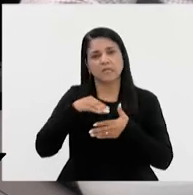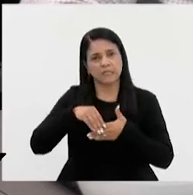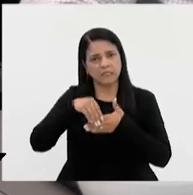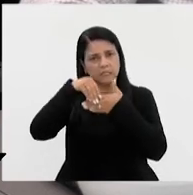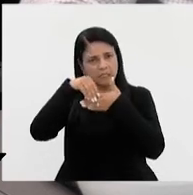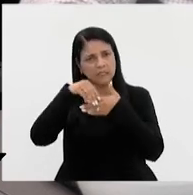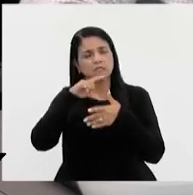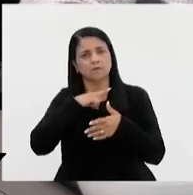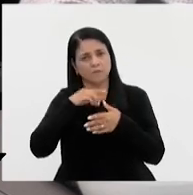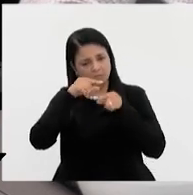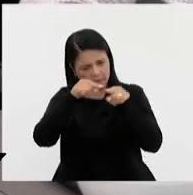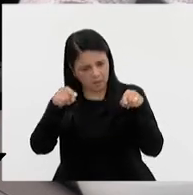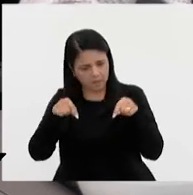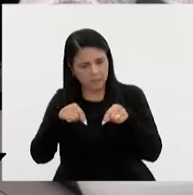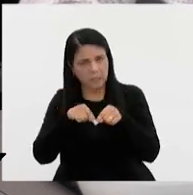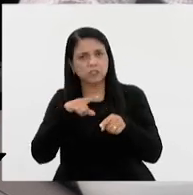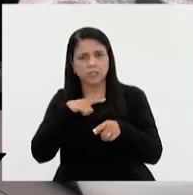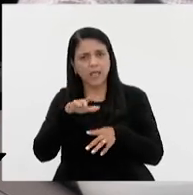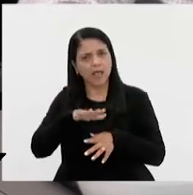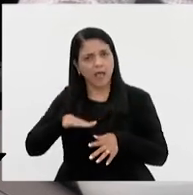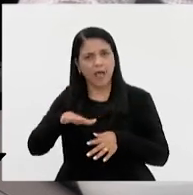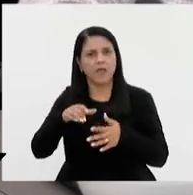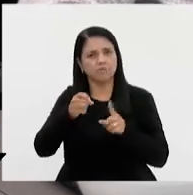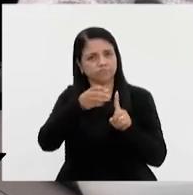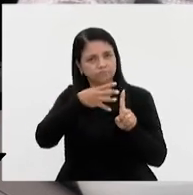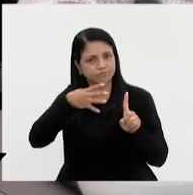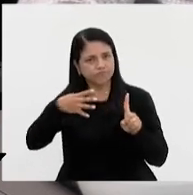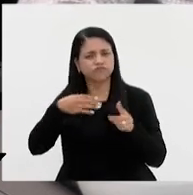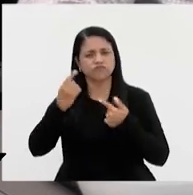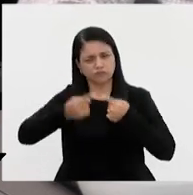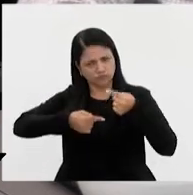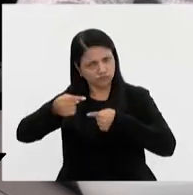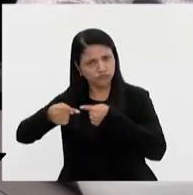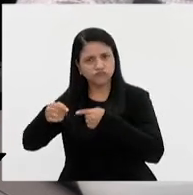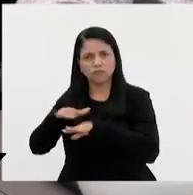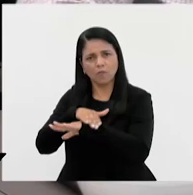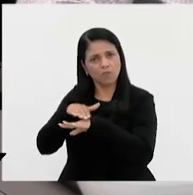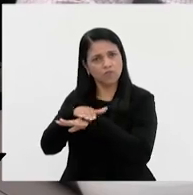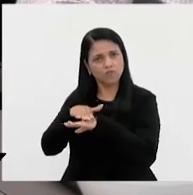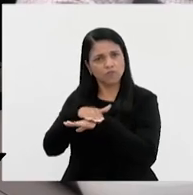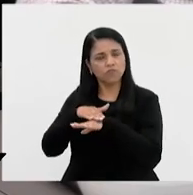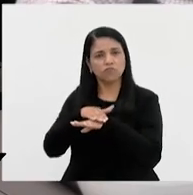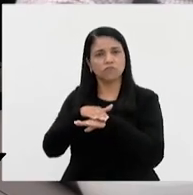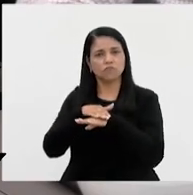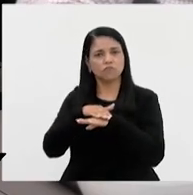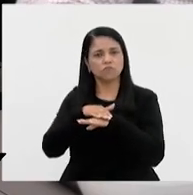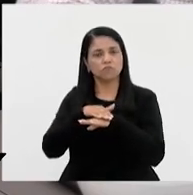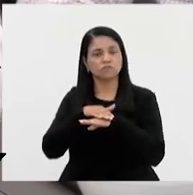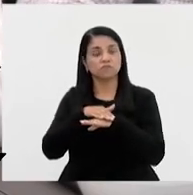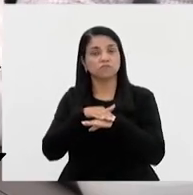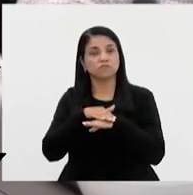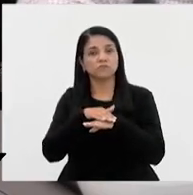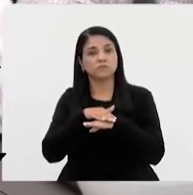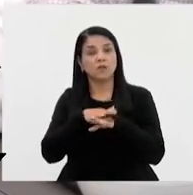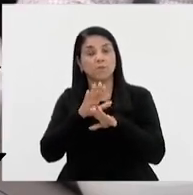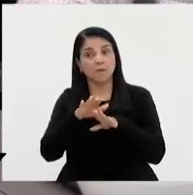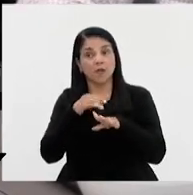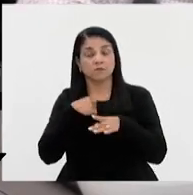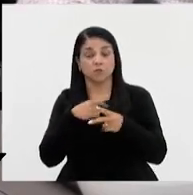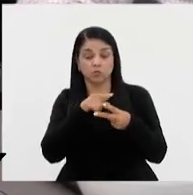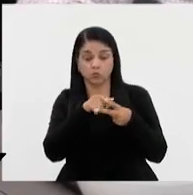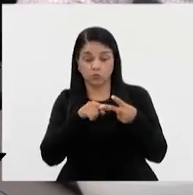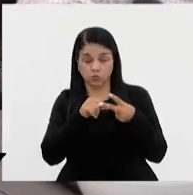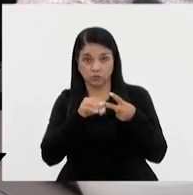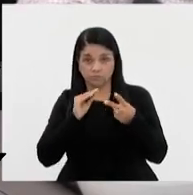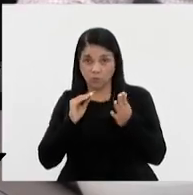dessa área, tentei discutir isso com eles e não há sequer consenso. Perfeito. Agora, eu coloco duas questões.